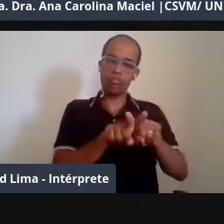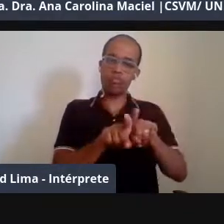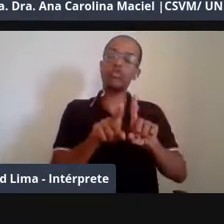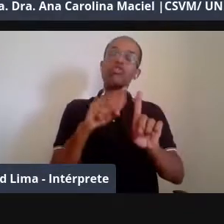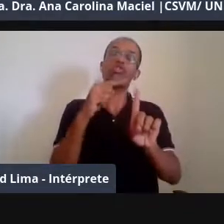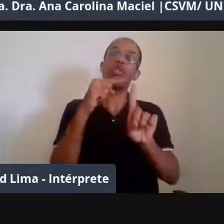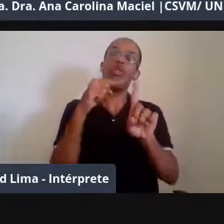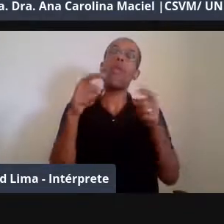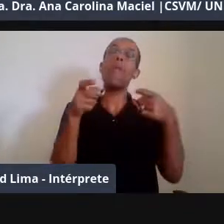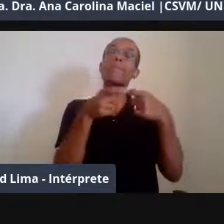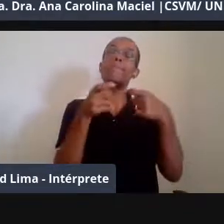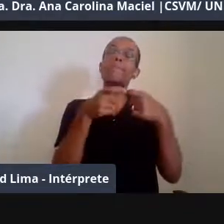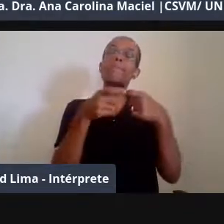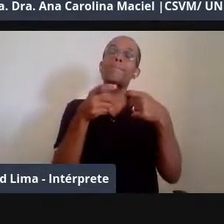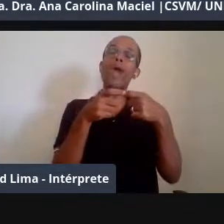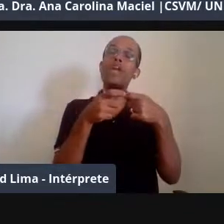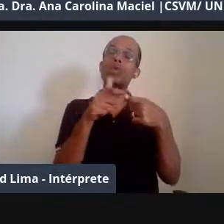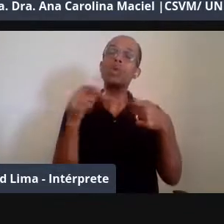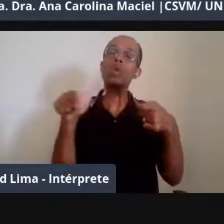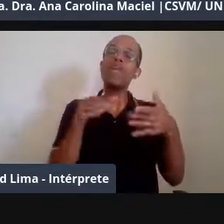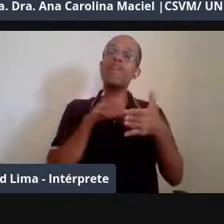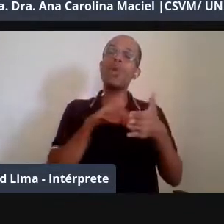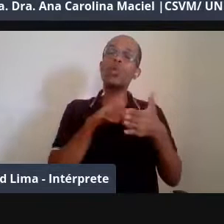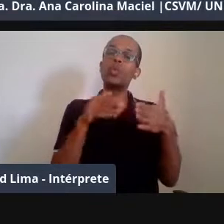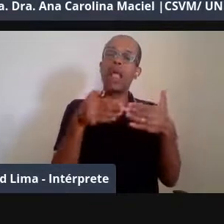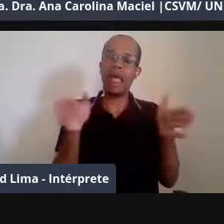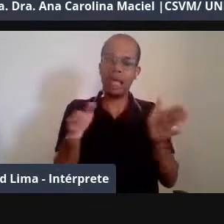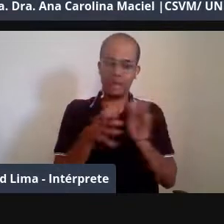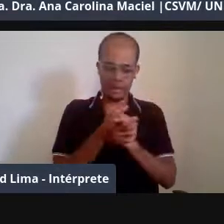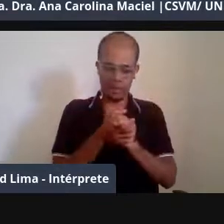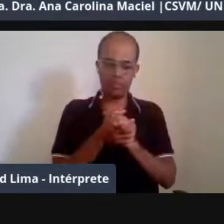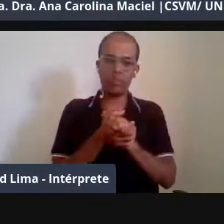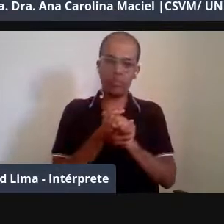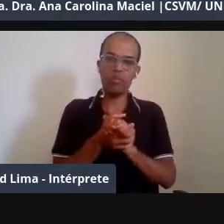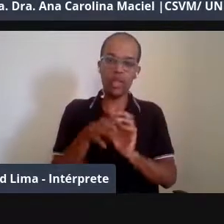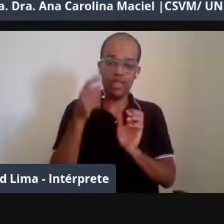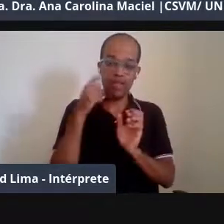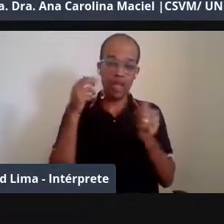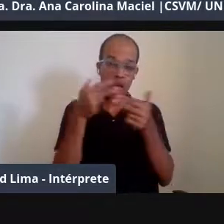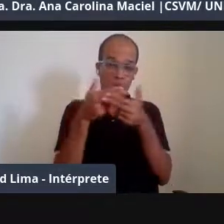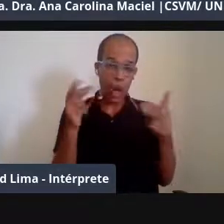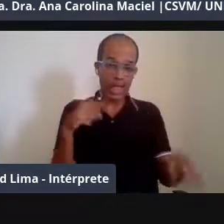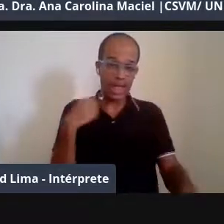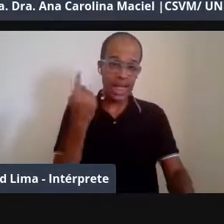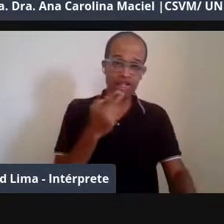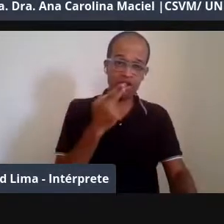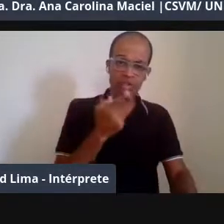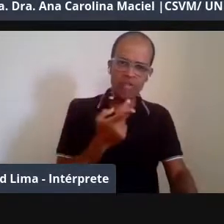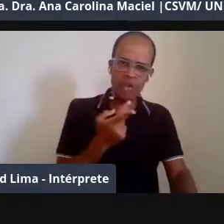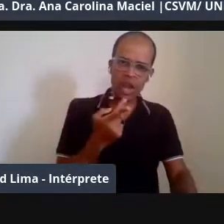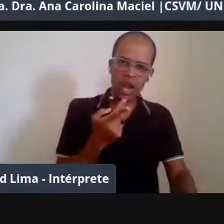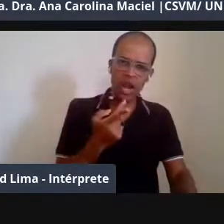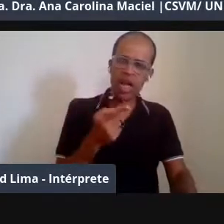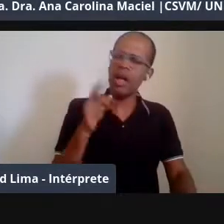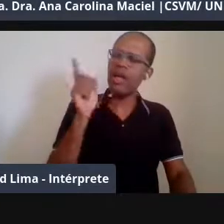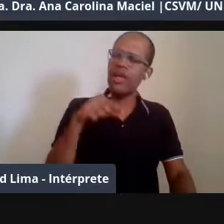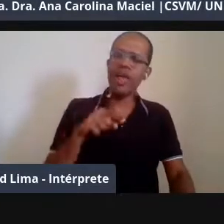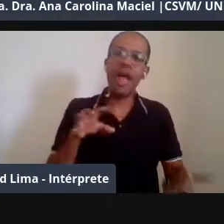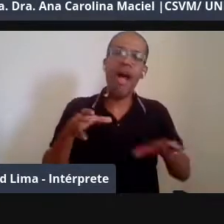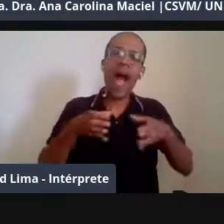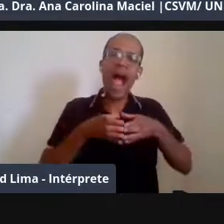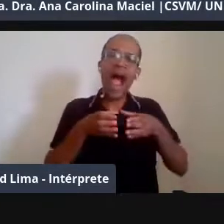Fronteiras. Você vê que tem como aquela coisa que a gente chama, como que é mesmo, a cadeia do bem,